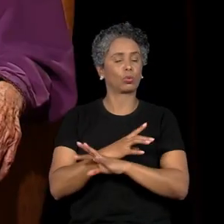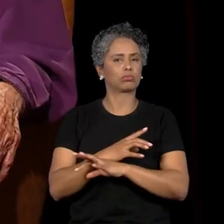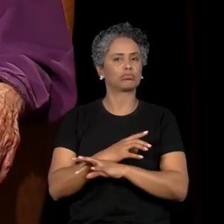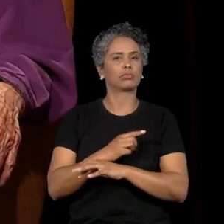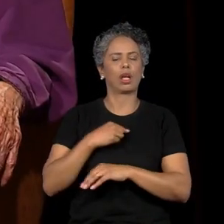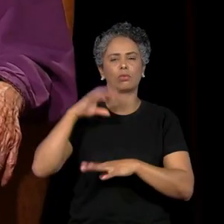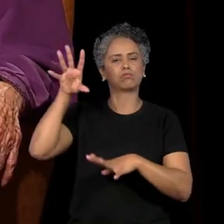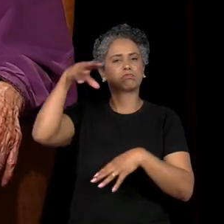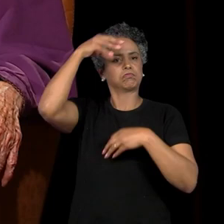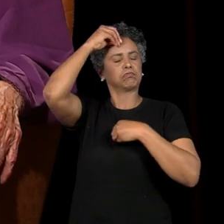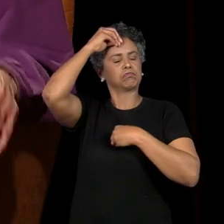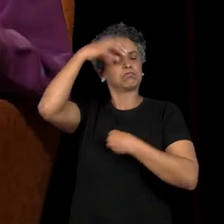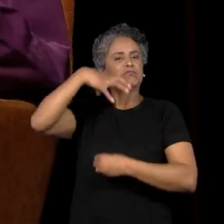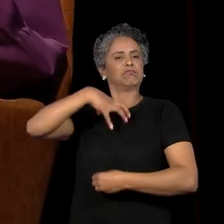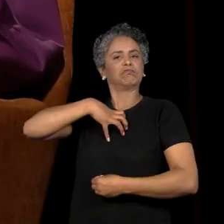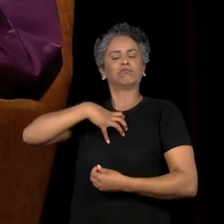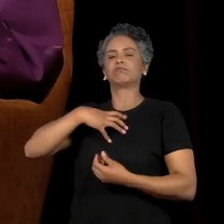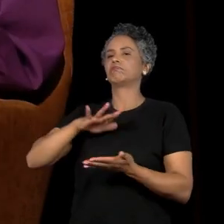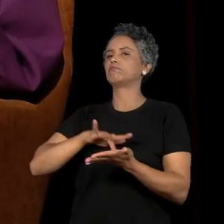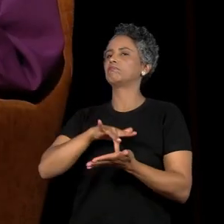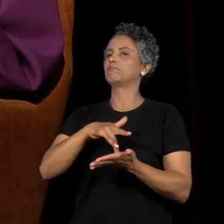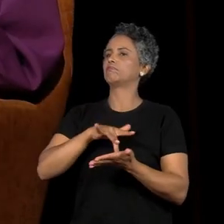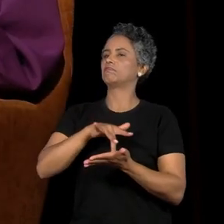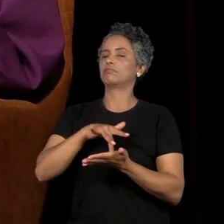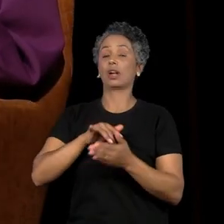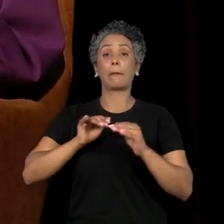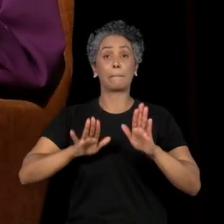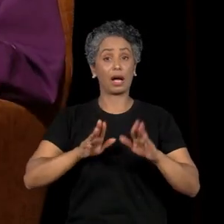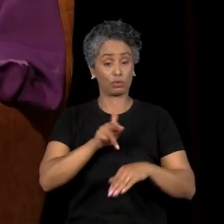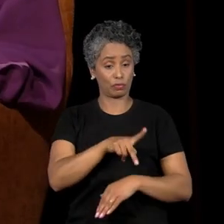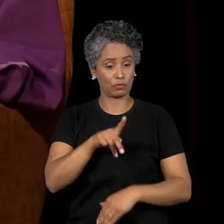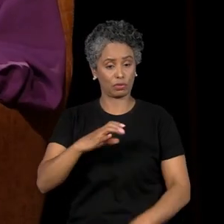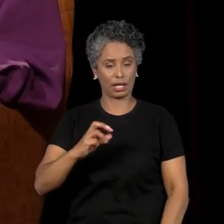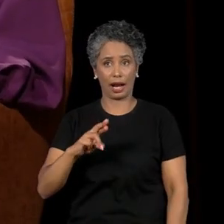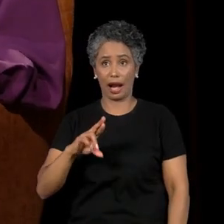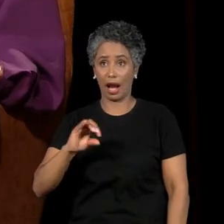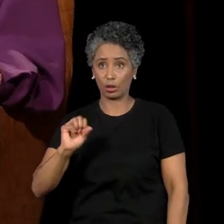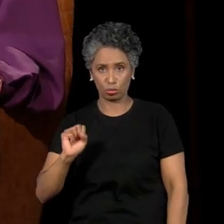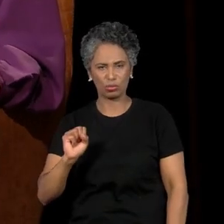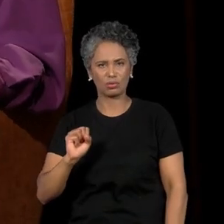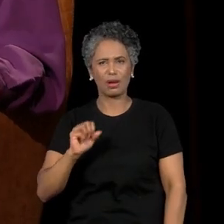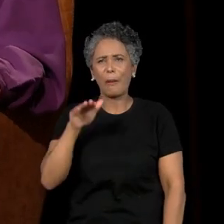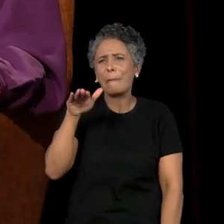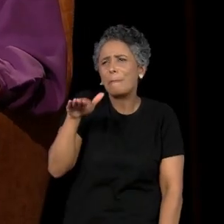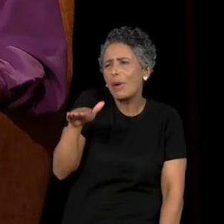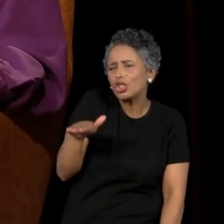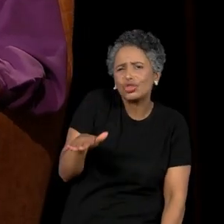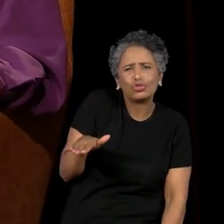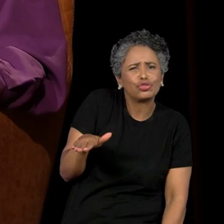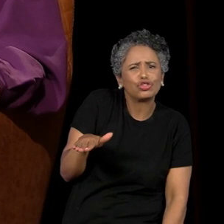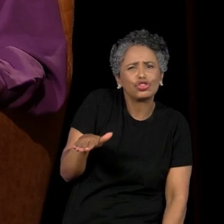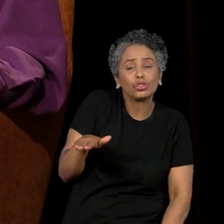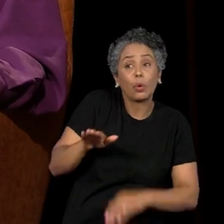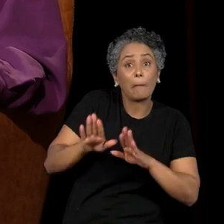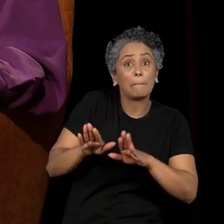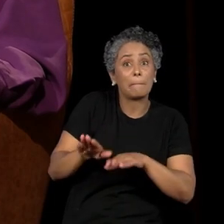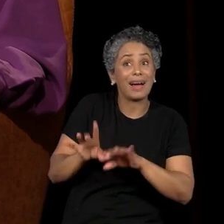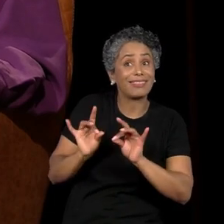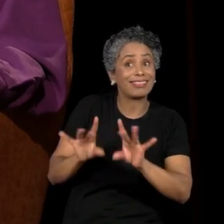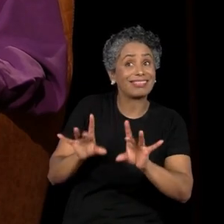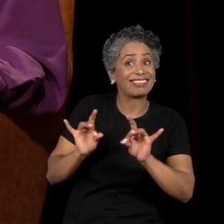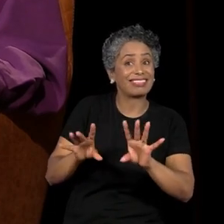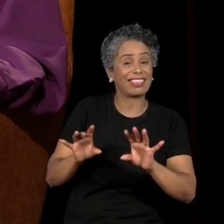aprendizado muito feliz. O professor Carlos Leite era pequenininho, baixinho, com a técnica perfeita de